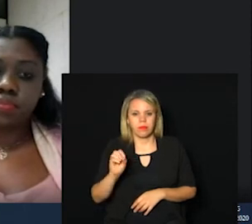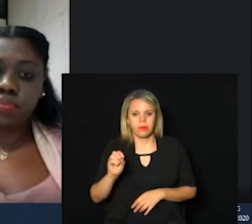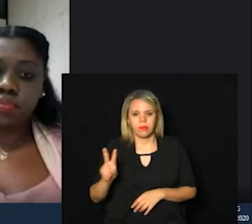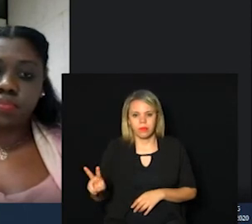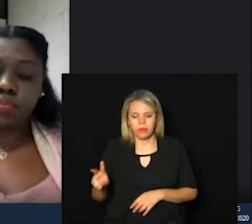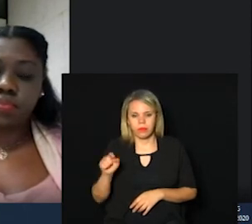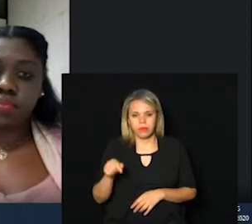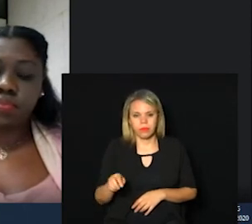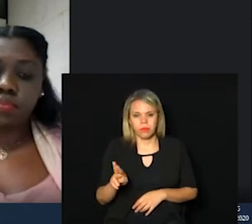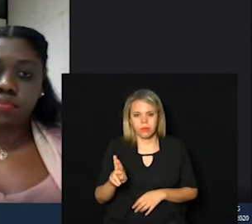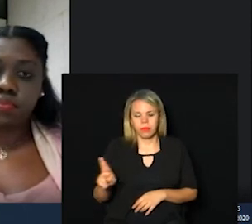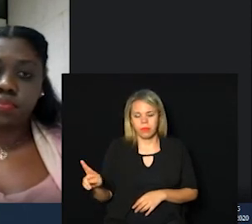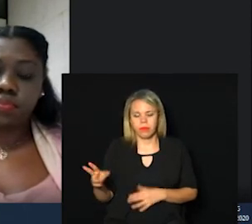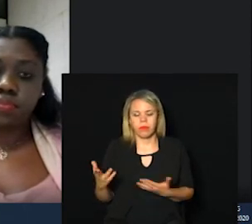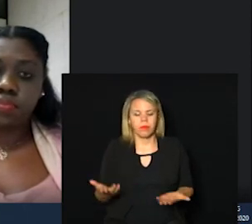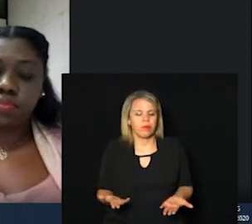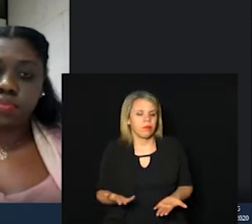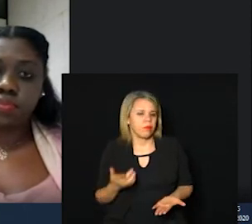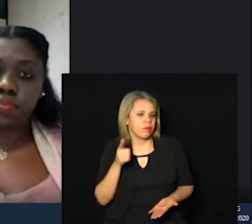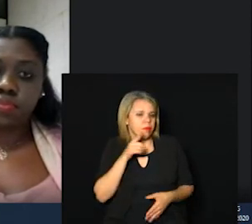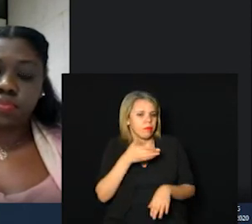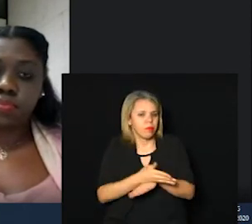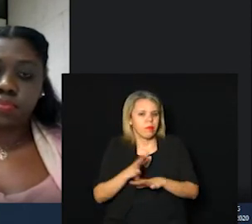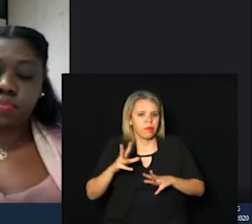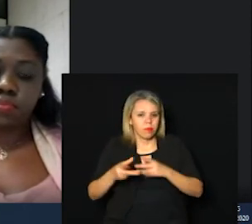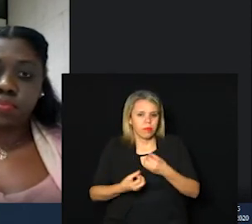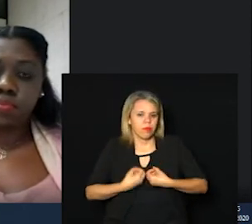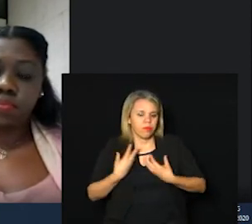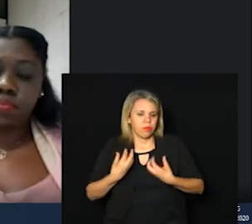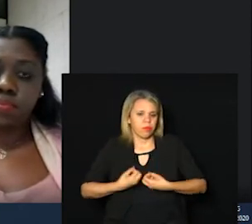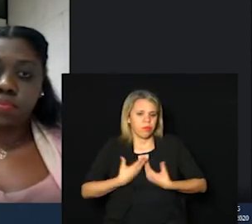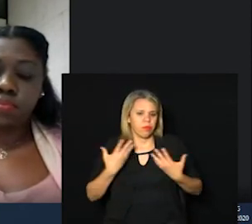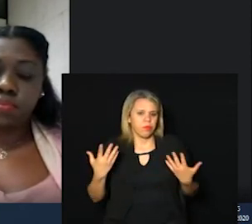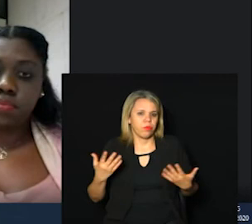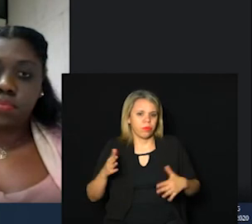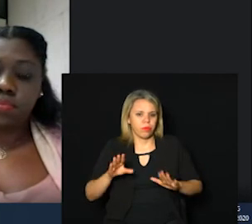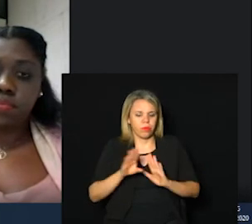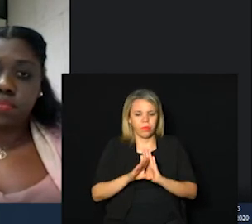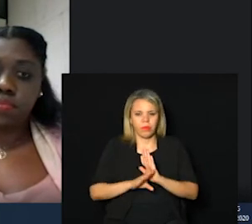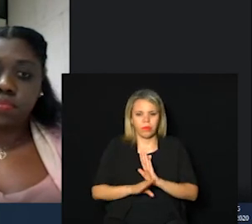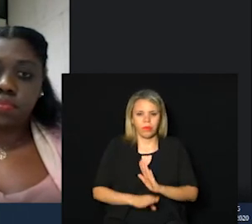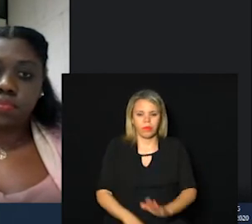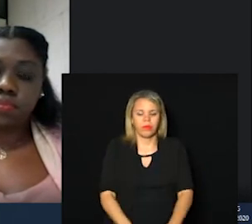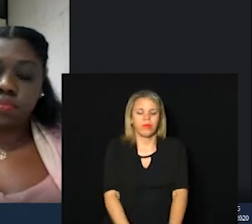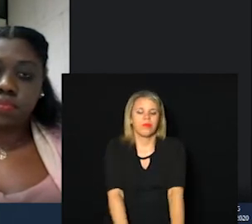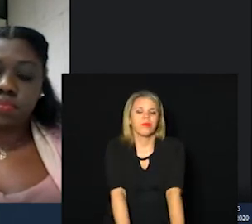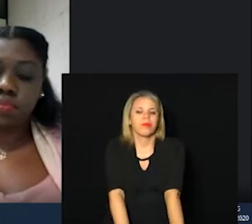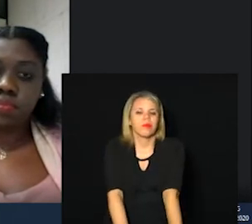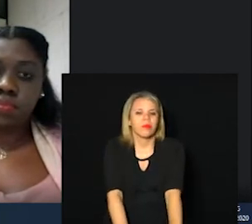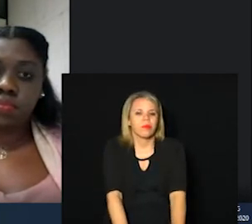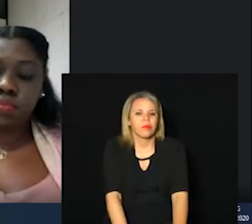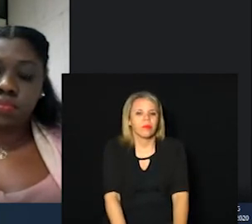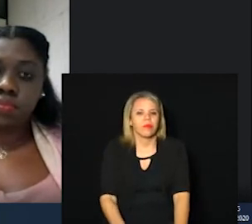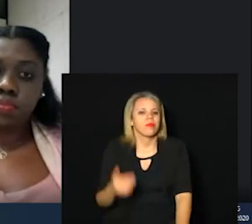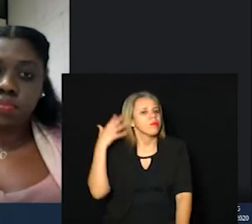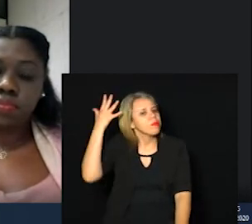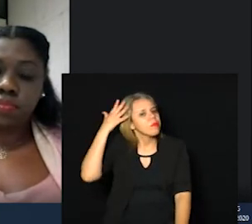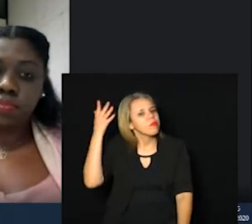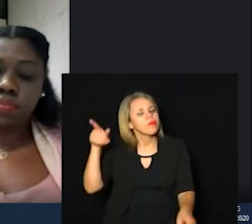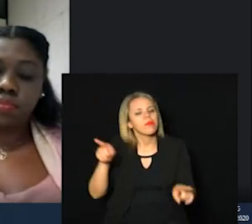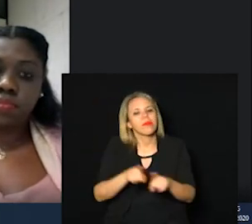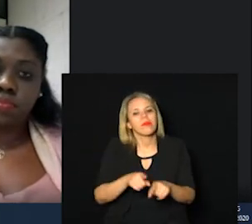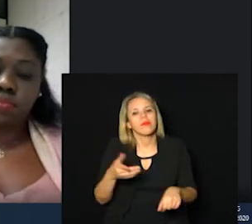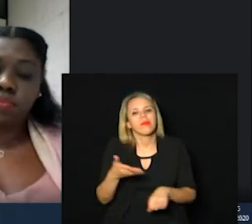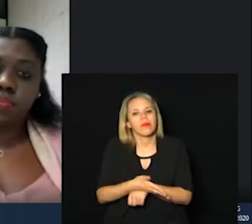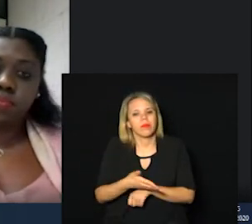pelapaz.campinas.sp.gov.br. E aí vocês conseguem acessar todas as informações, todas as programações do fórum e também acessar